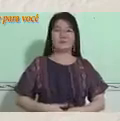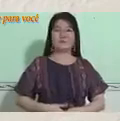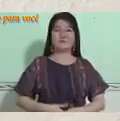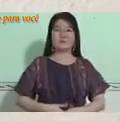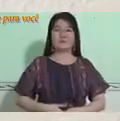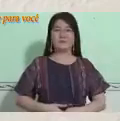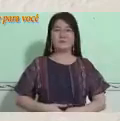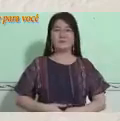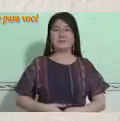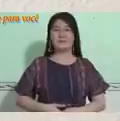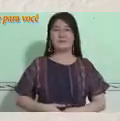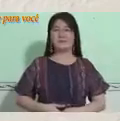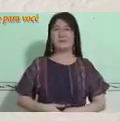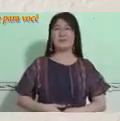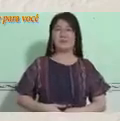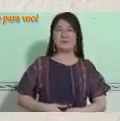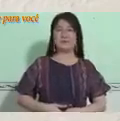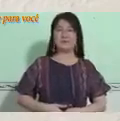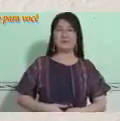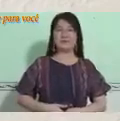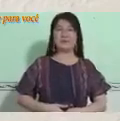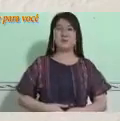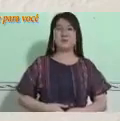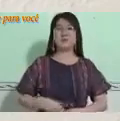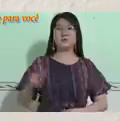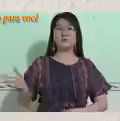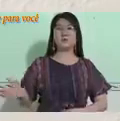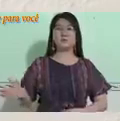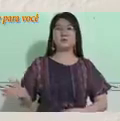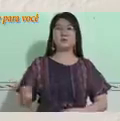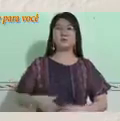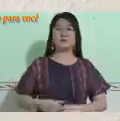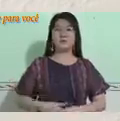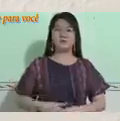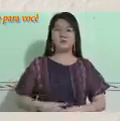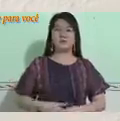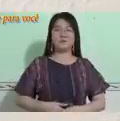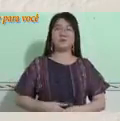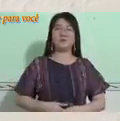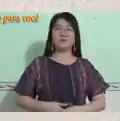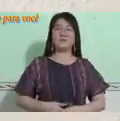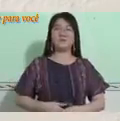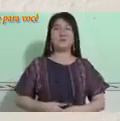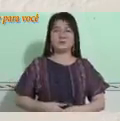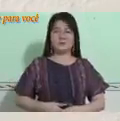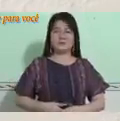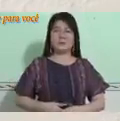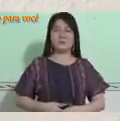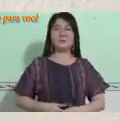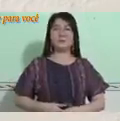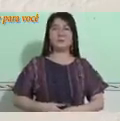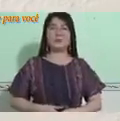água, deitá-la de barriga para cima. Iniciar massagem cardíaca e respiração boca a boca até a chegada da ajuda